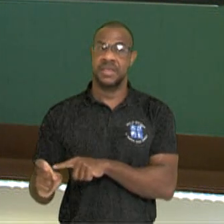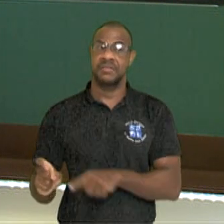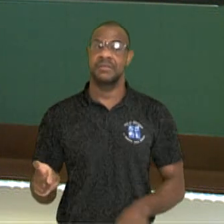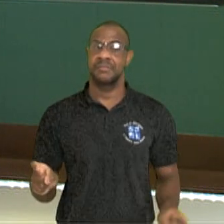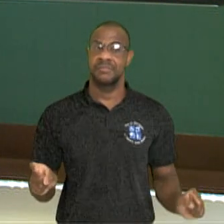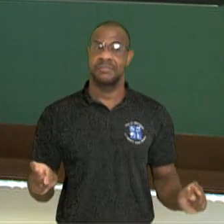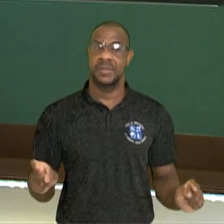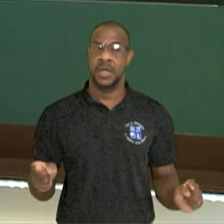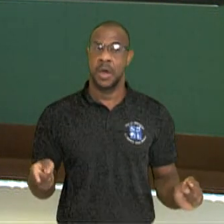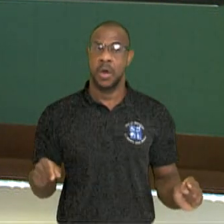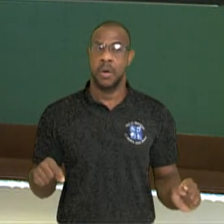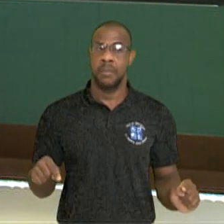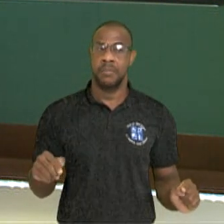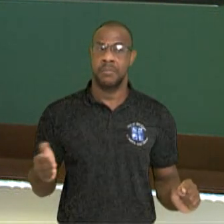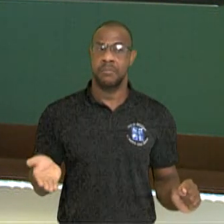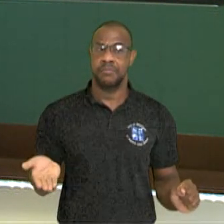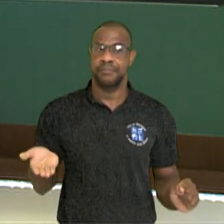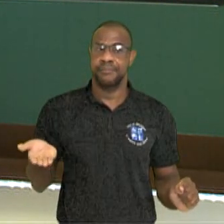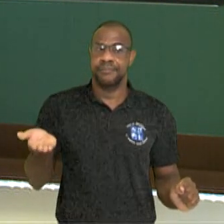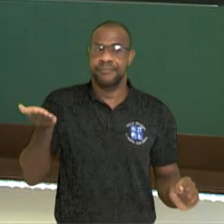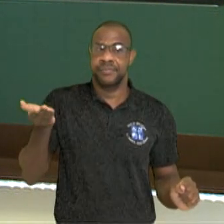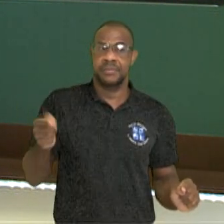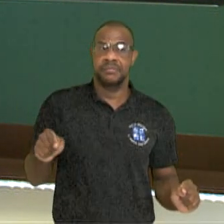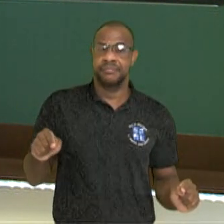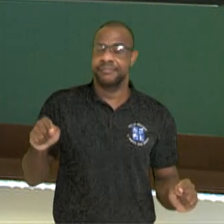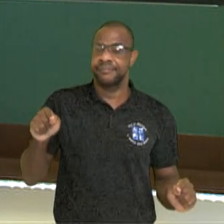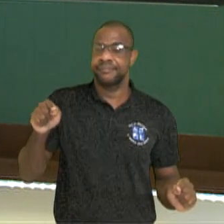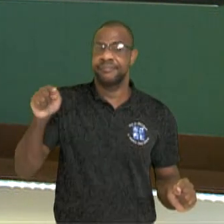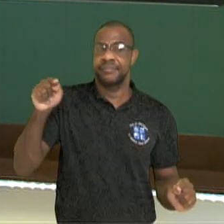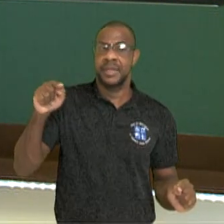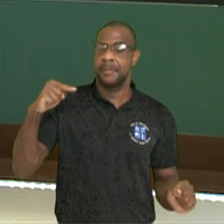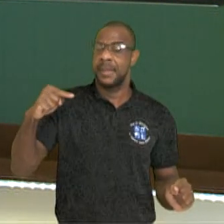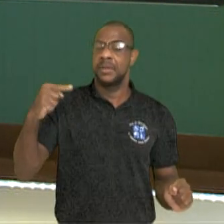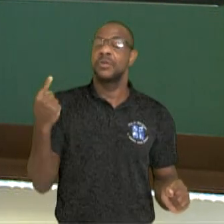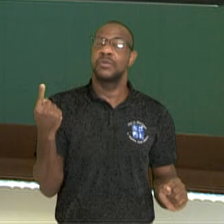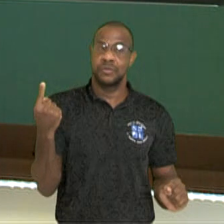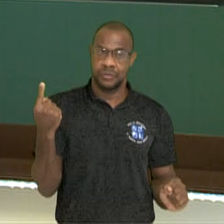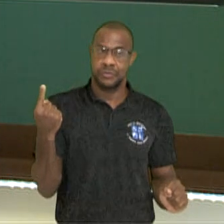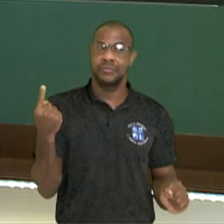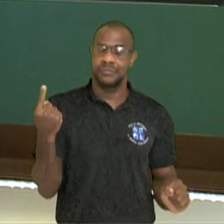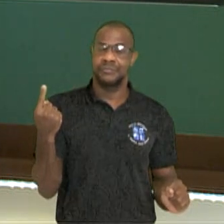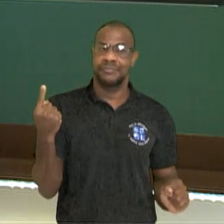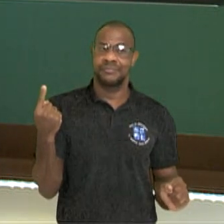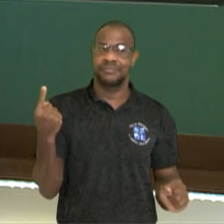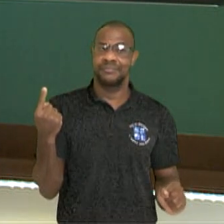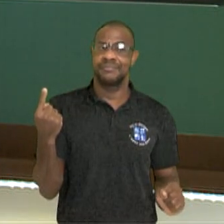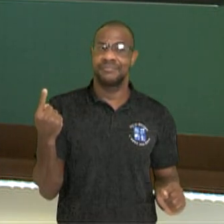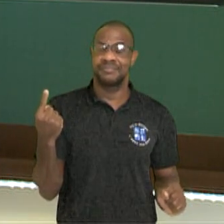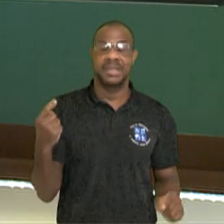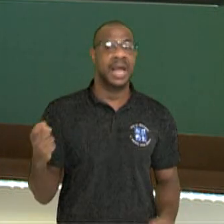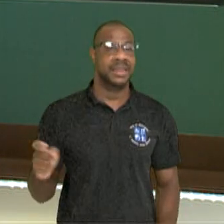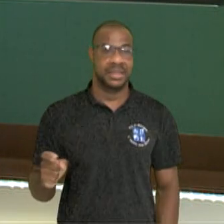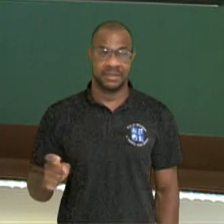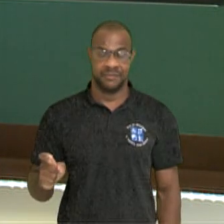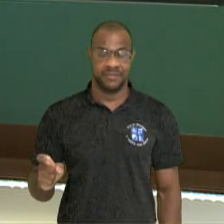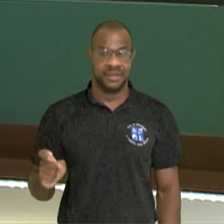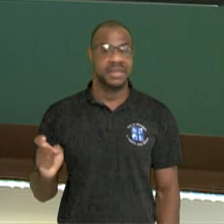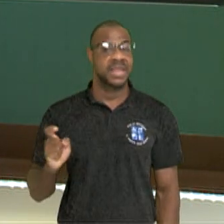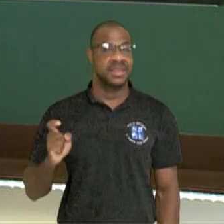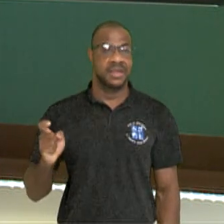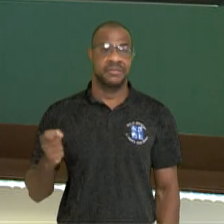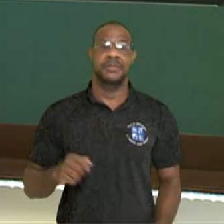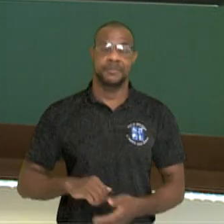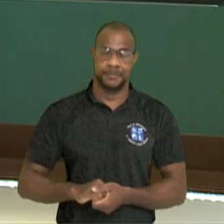temperatura ela subiu um pouquinho, ó. Ela passou a fazer menos 1 grau Celsius na sexta-feira,